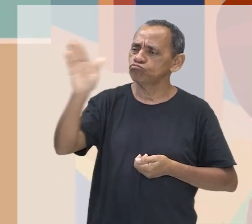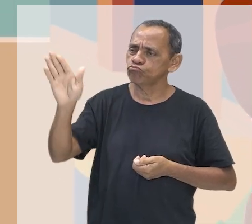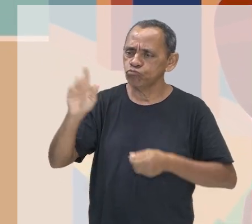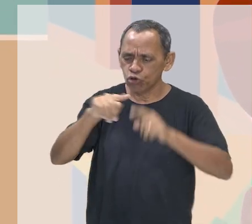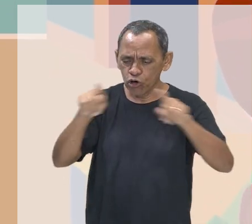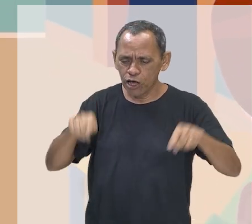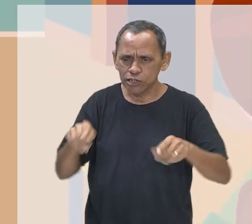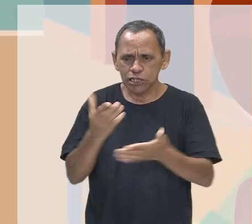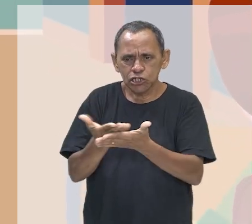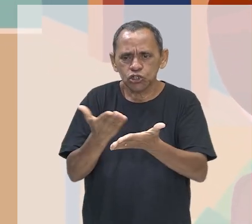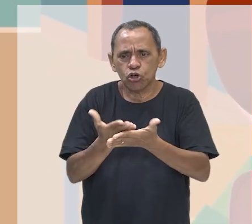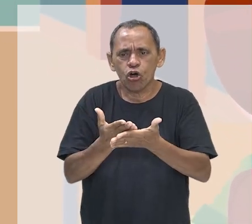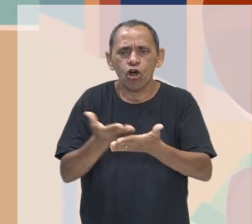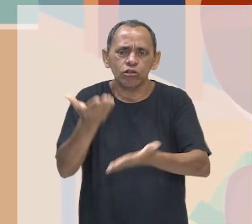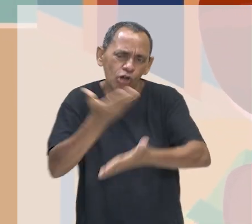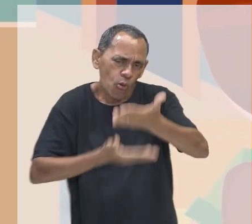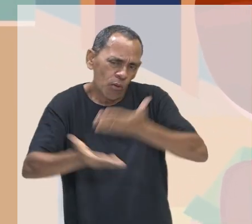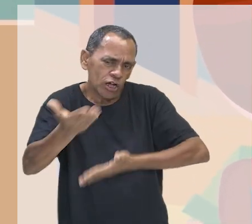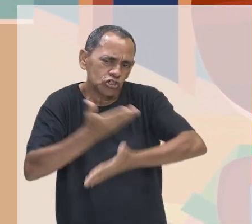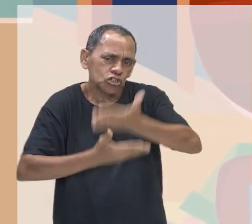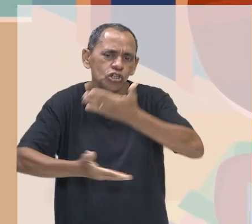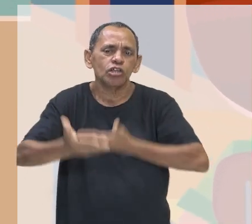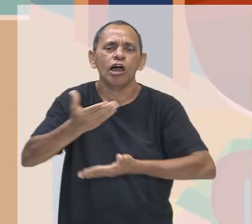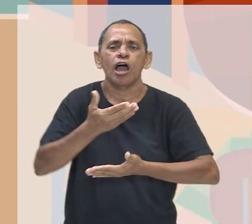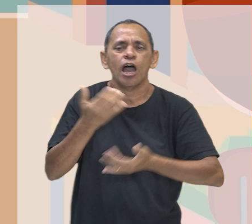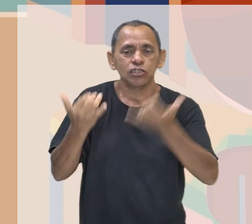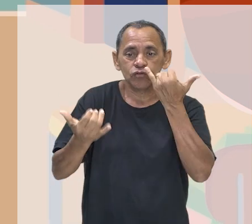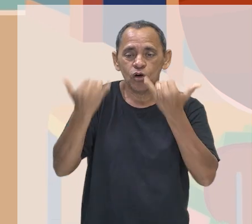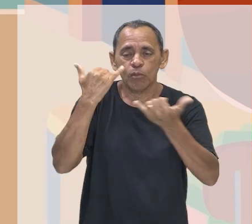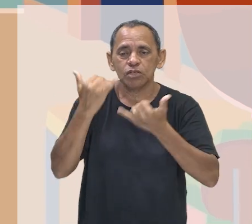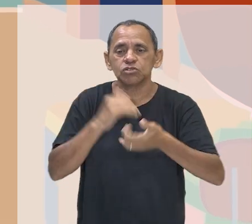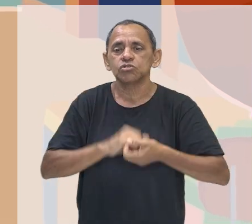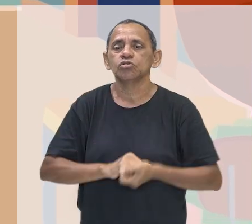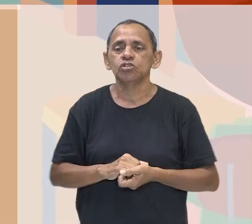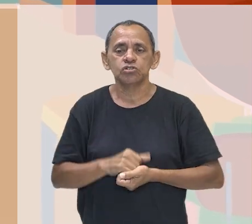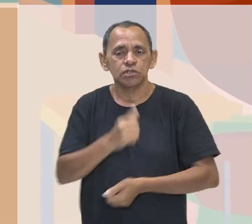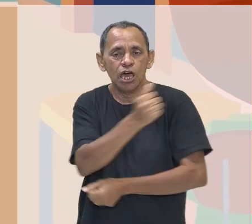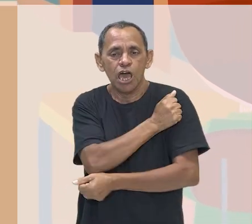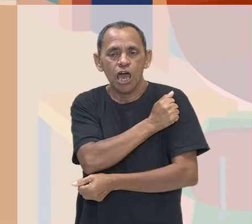essas valiosas lições sobre ética e moral com seus alunos e colegas.